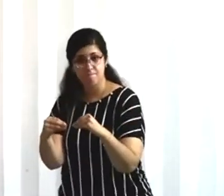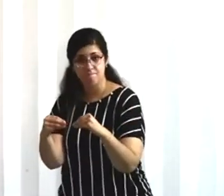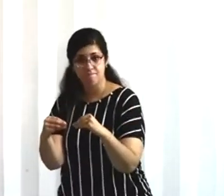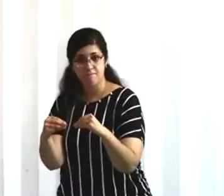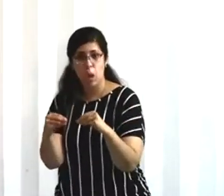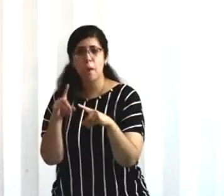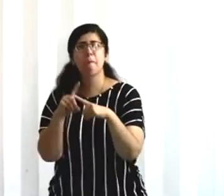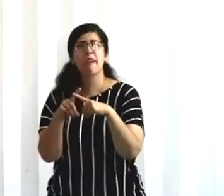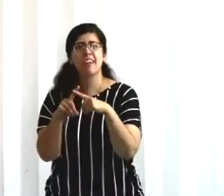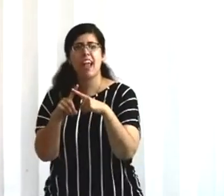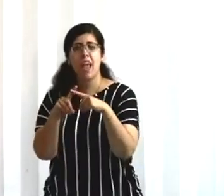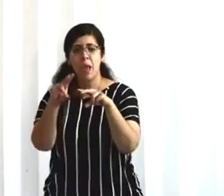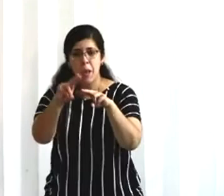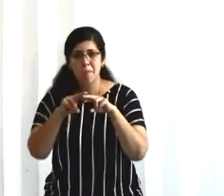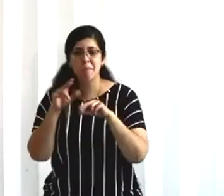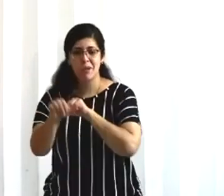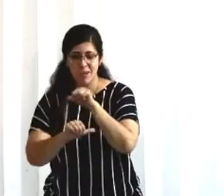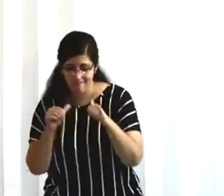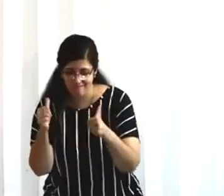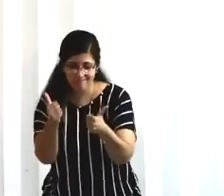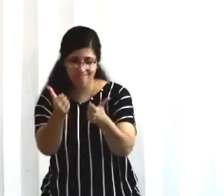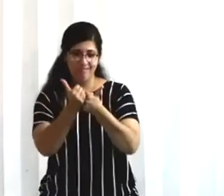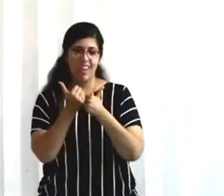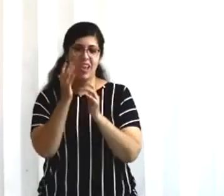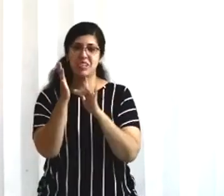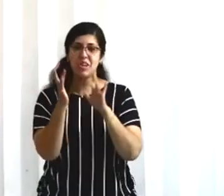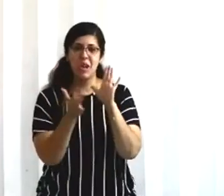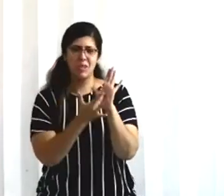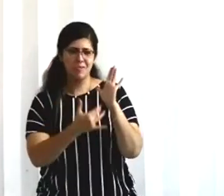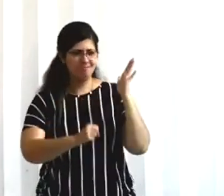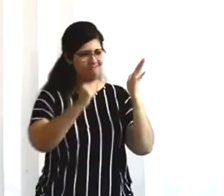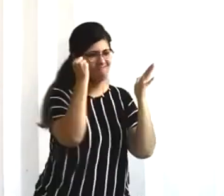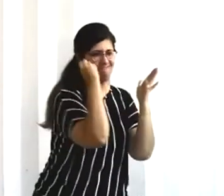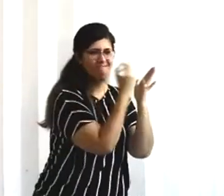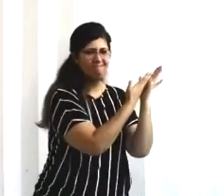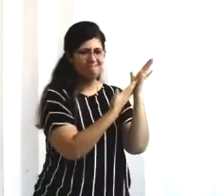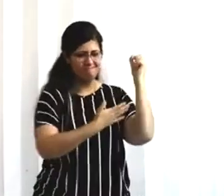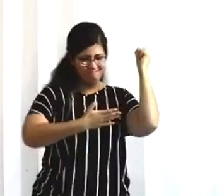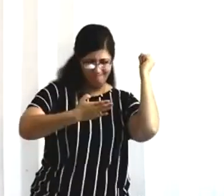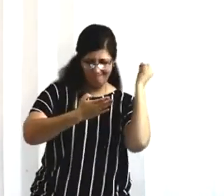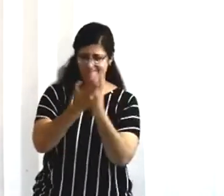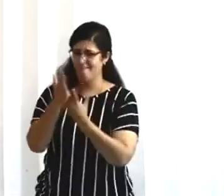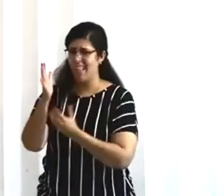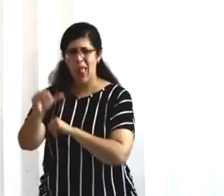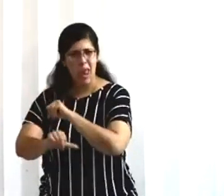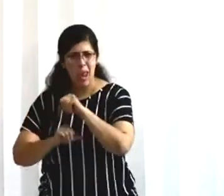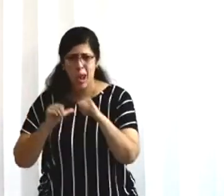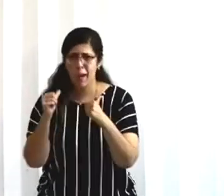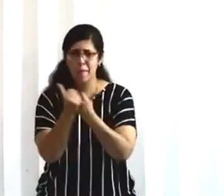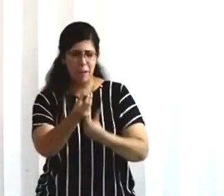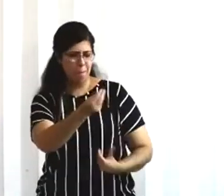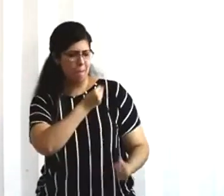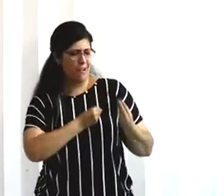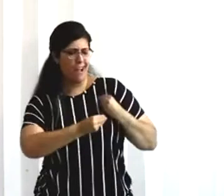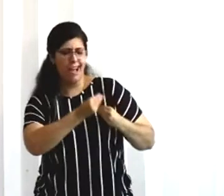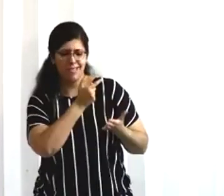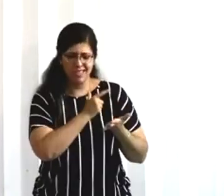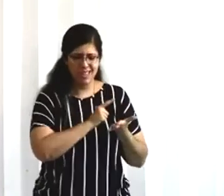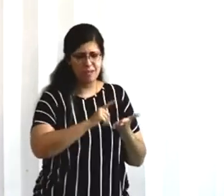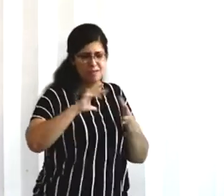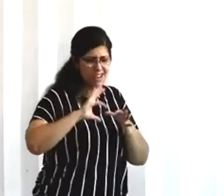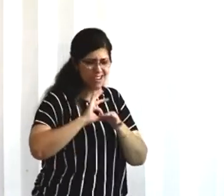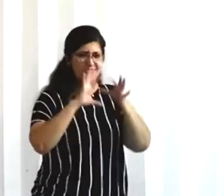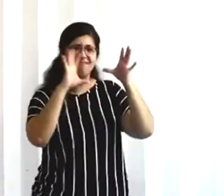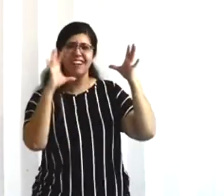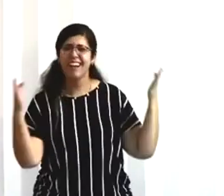encravou todos os nossos pecados no madeiro, e nos deu libertação desse jugo que pesava